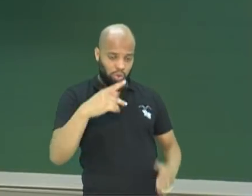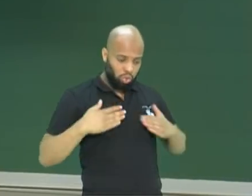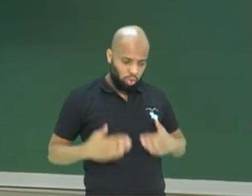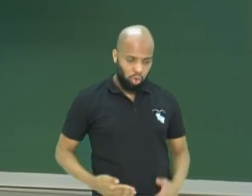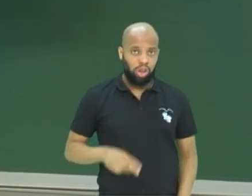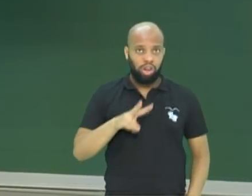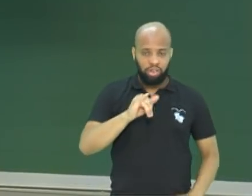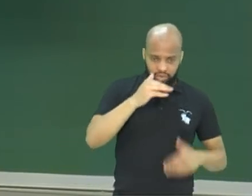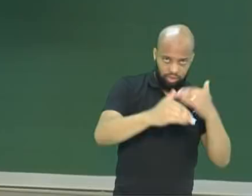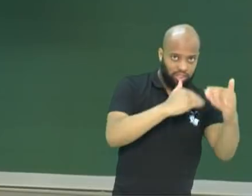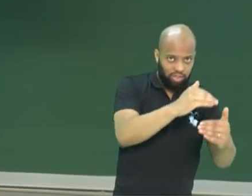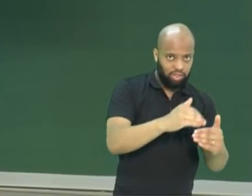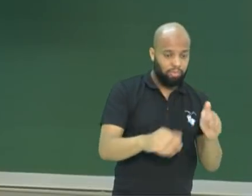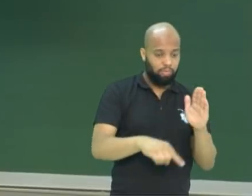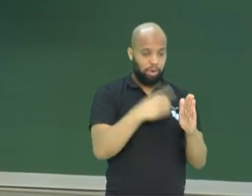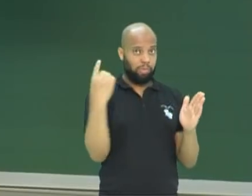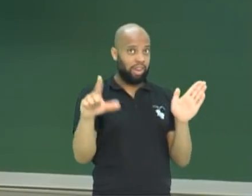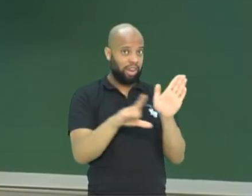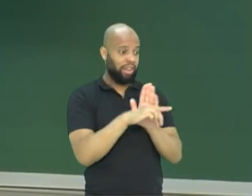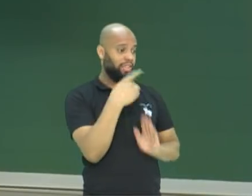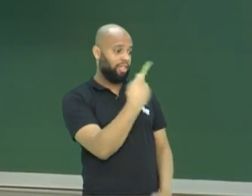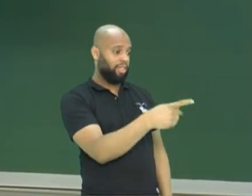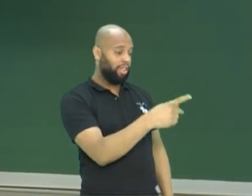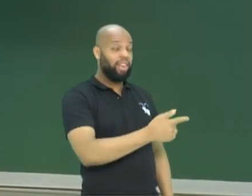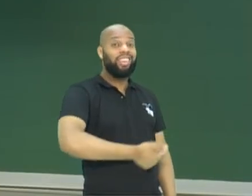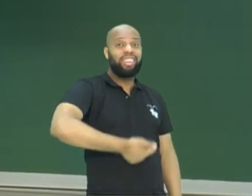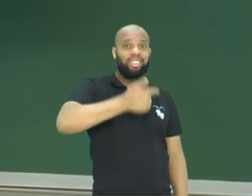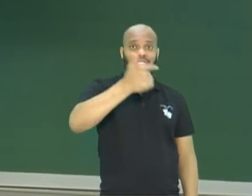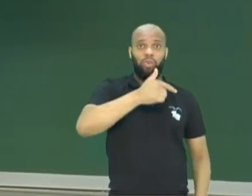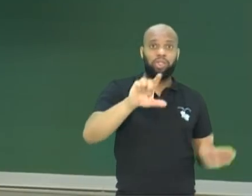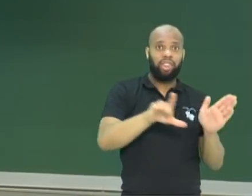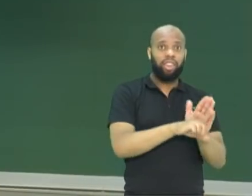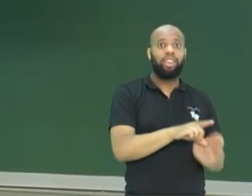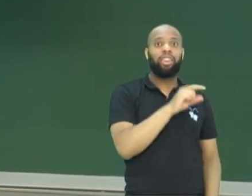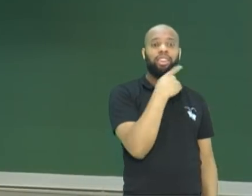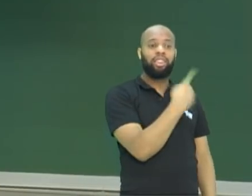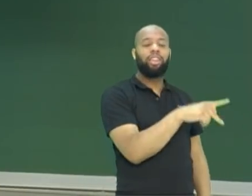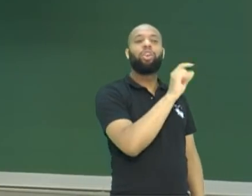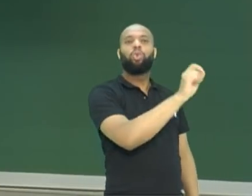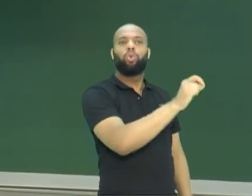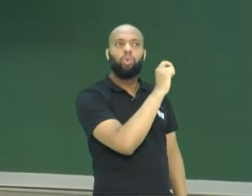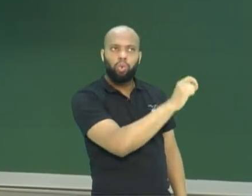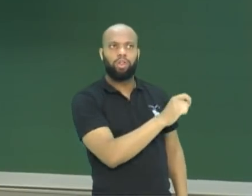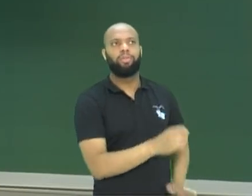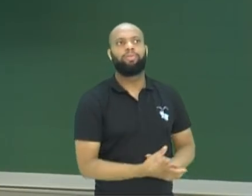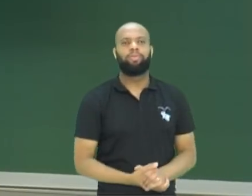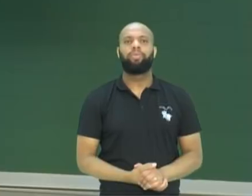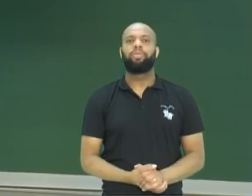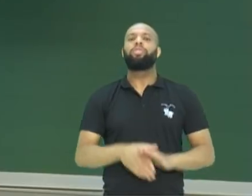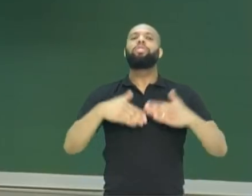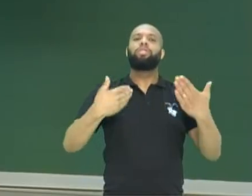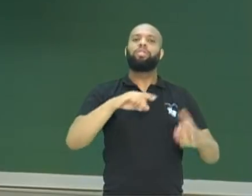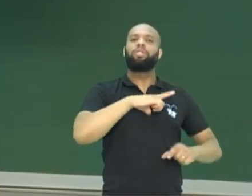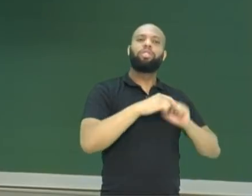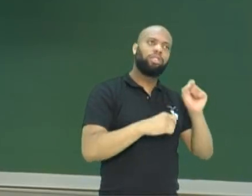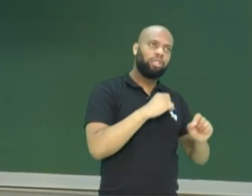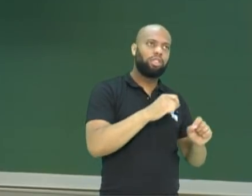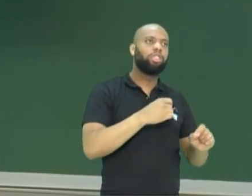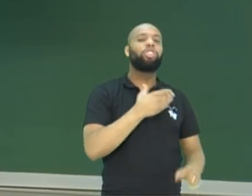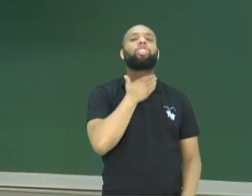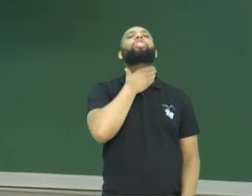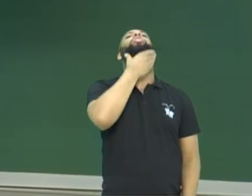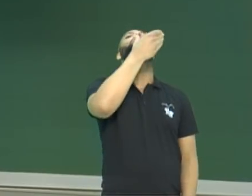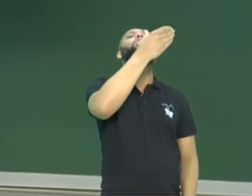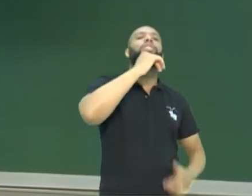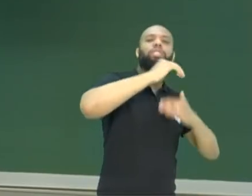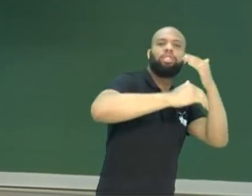ele. Essa foi a primeira lei do Lamarck. A segunda que ele dizia é que assim que a girafa desenvolveu o pescoço